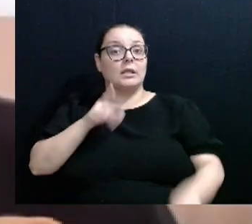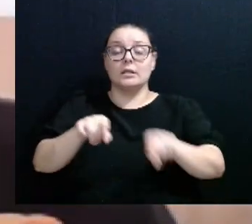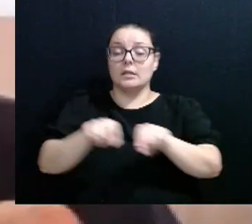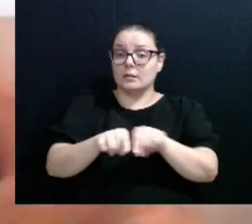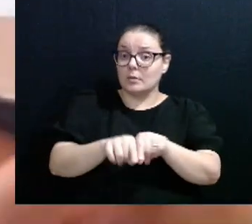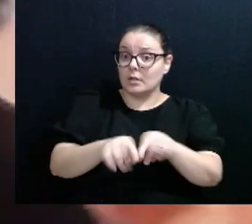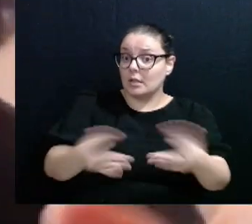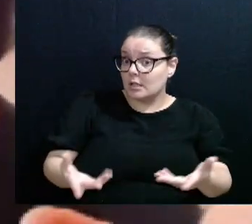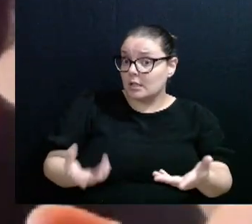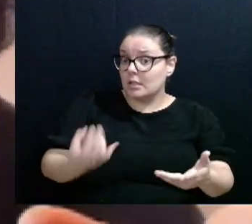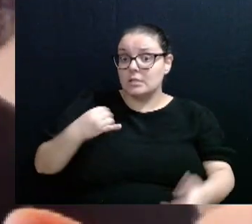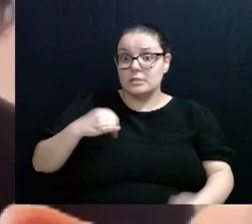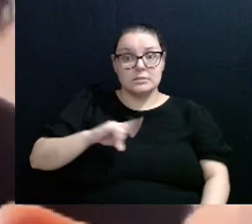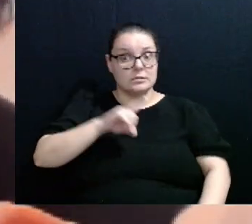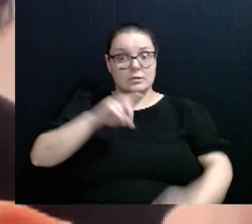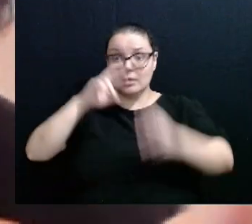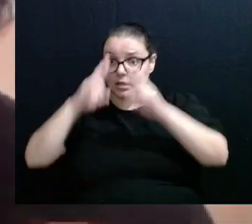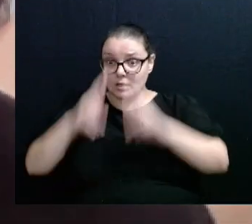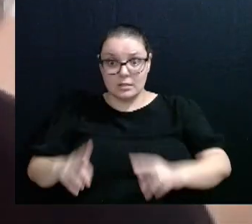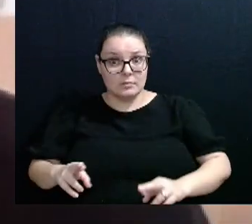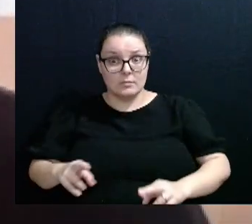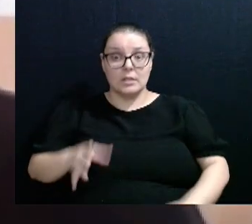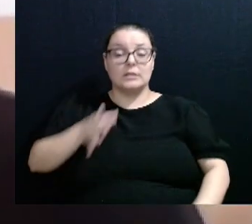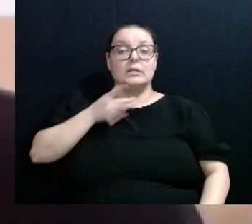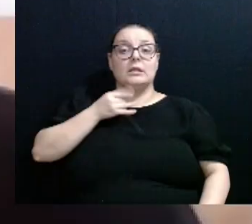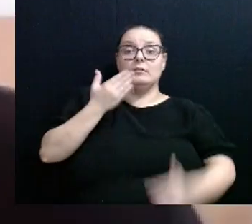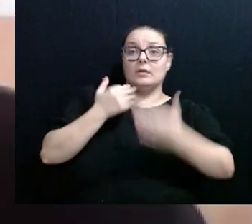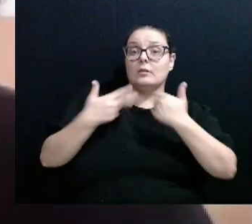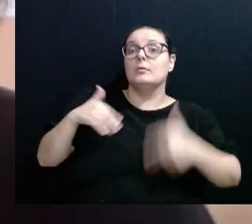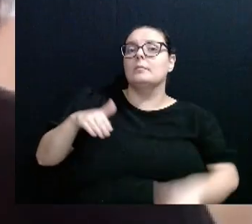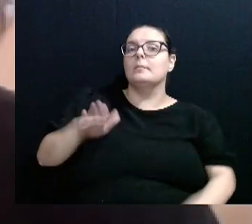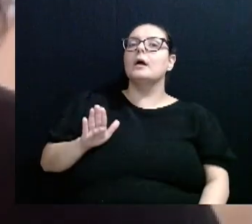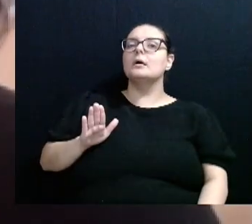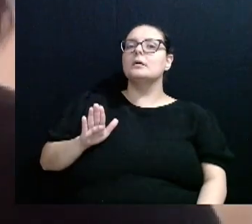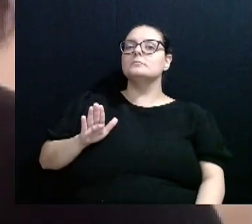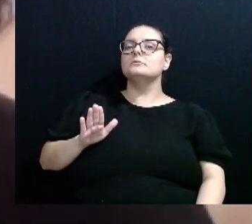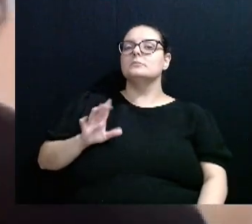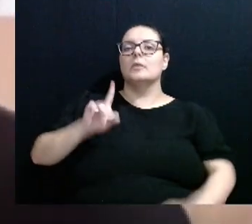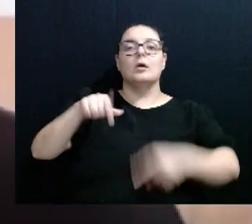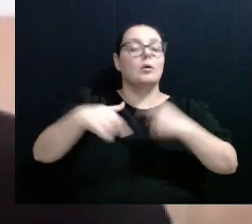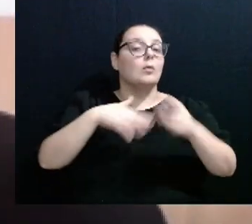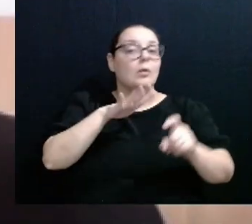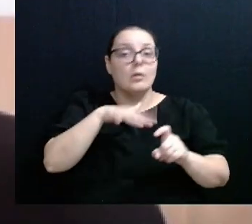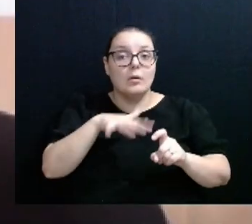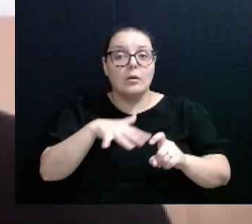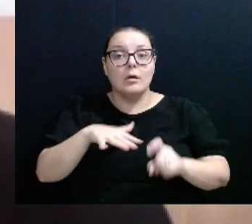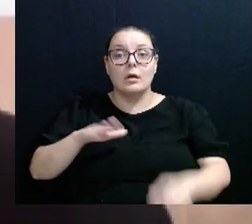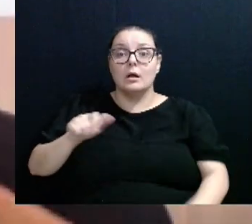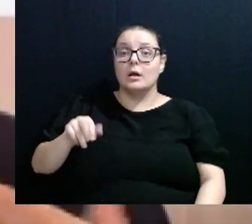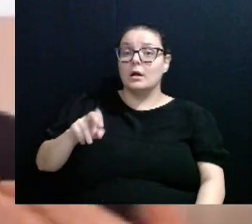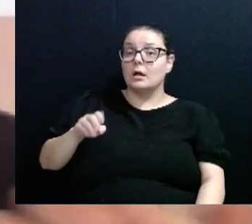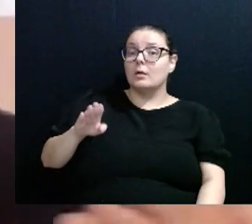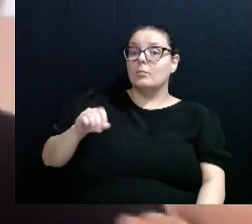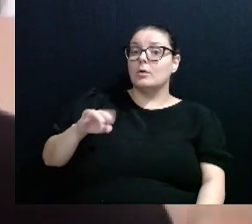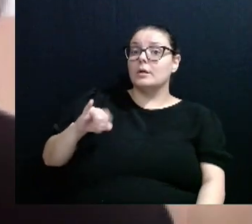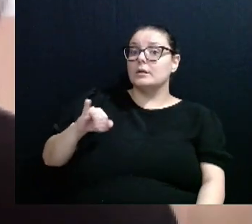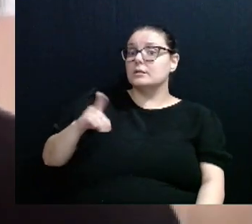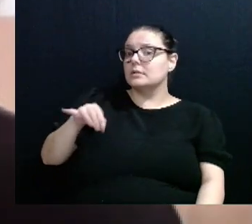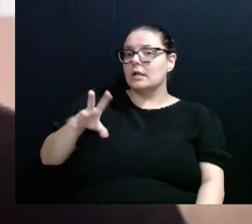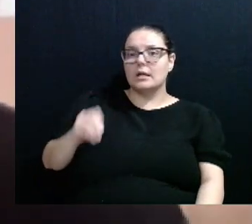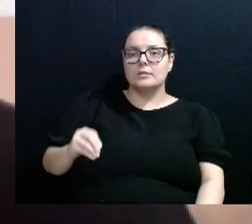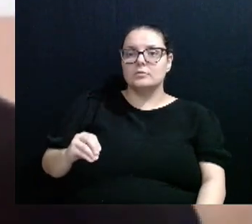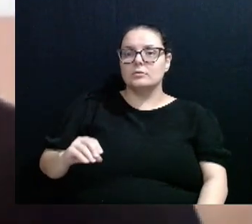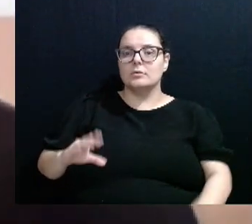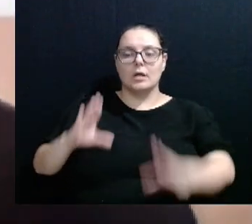sua sede, você vai comer mais. Tá? Outro mito, carboidrato à noite engorda. Também isso foi